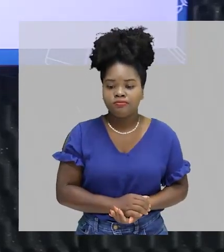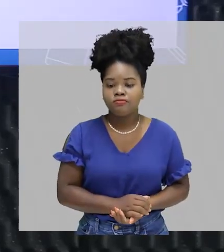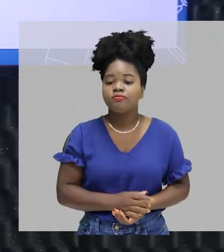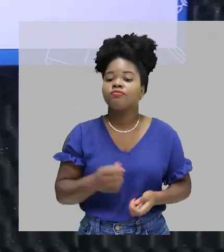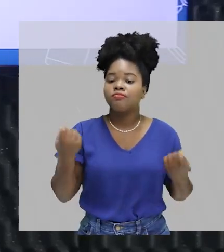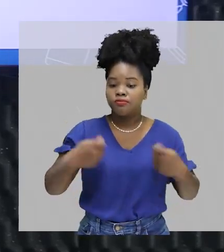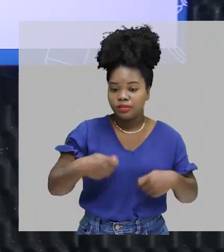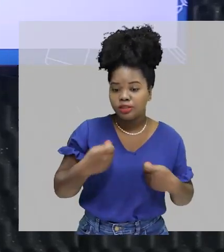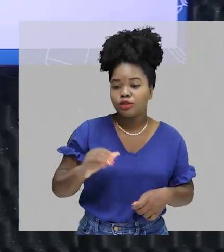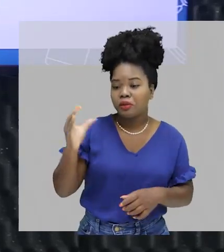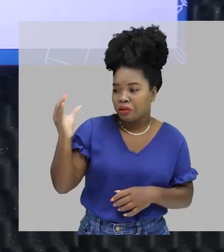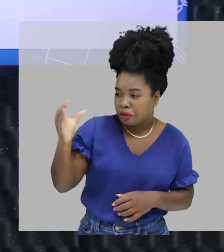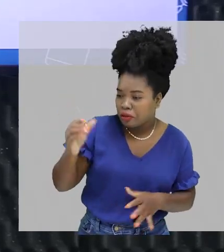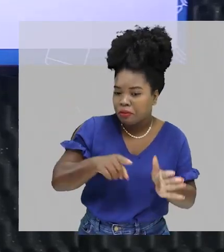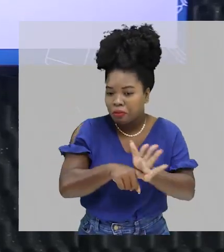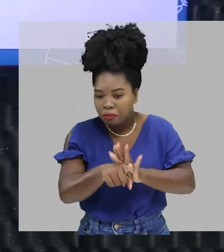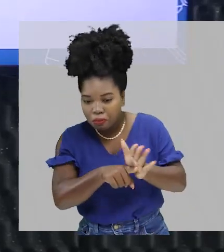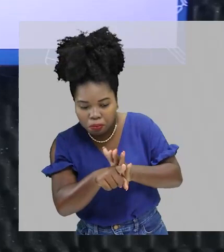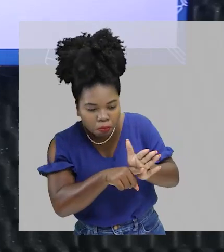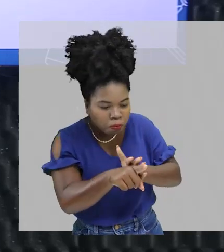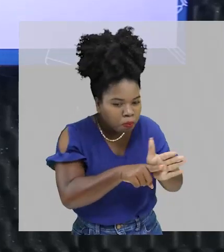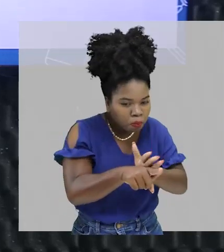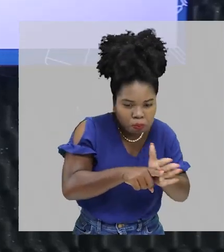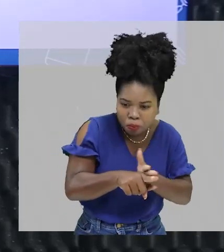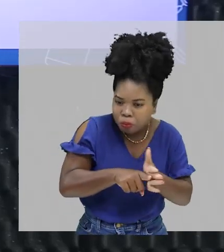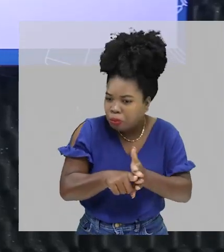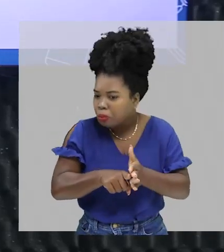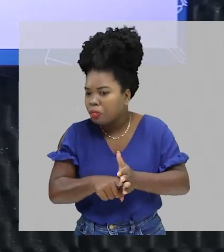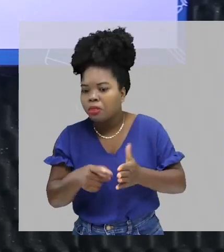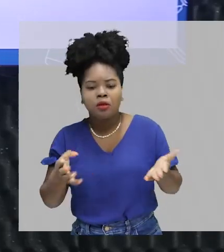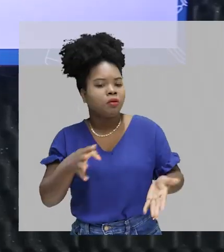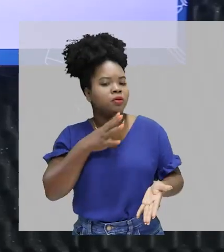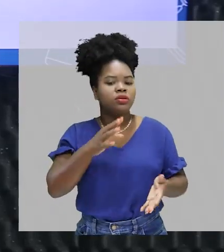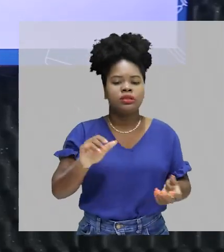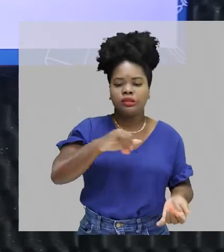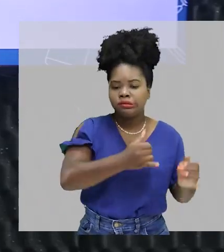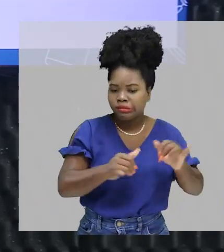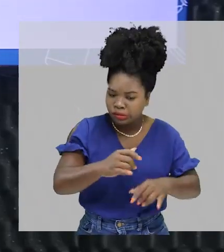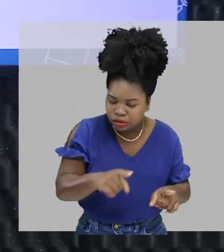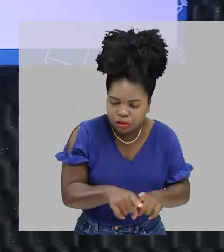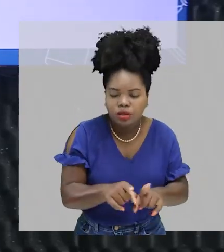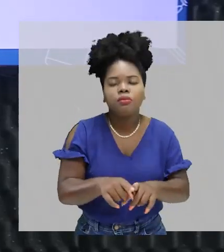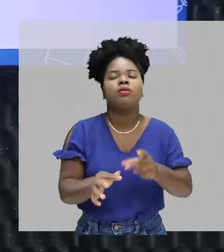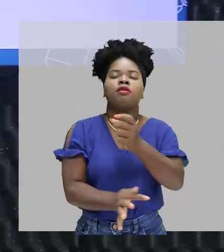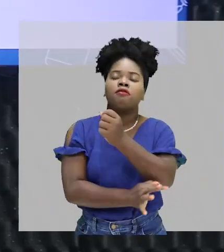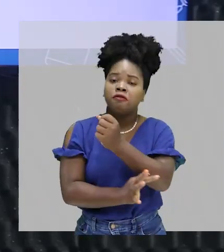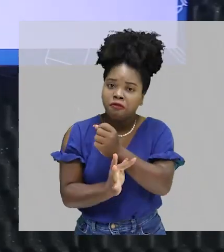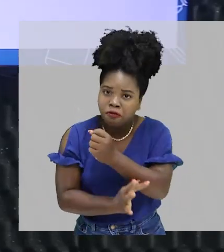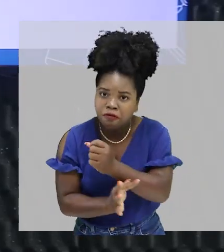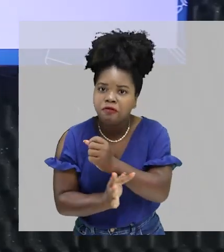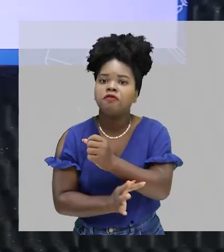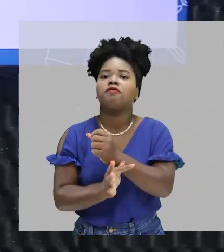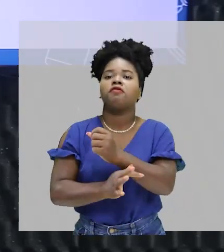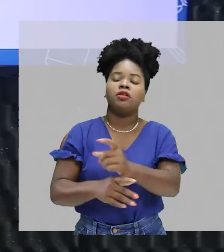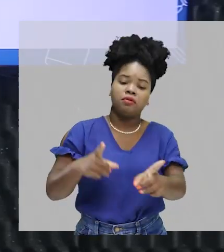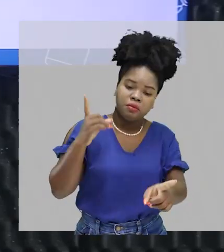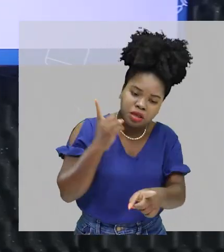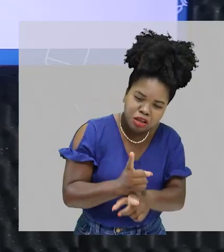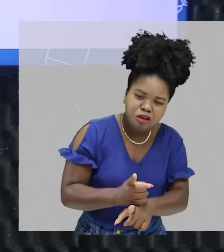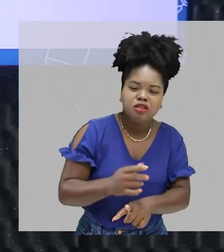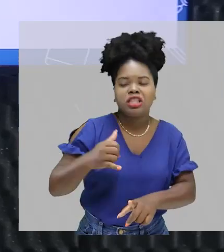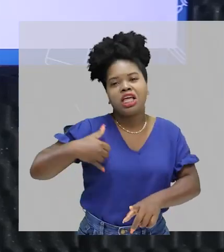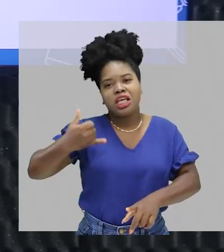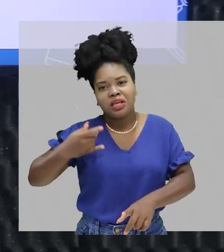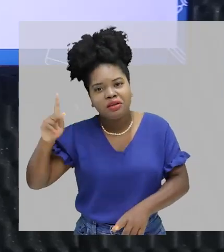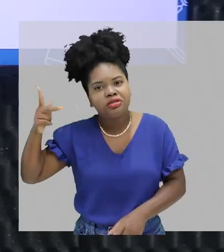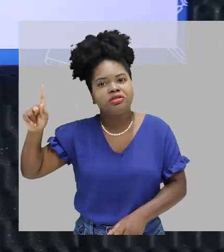a ciência, com conhecimentos científicos, muita química e muita física para poder a gente descobrir a idade